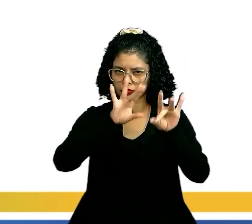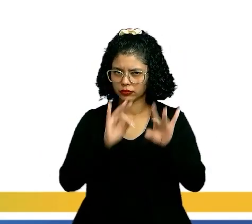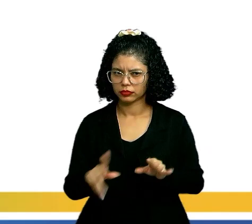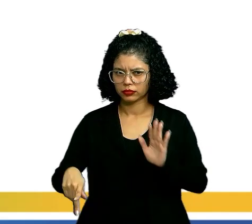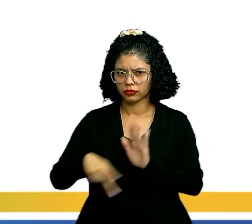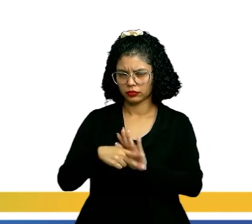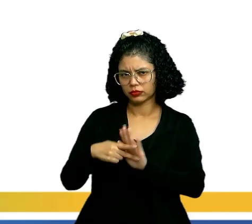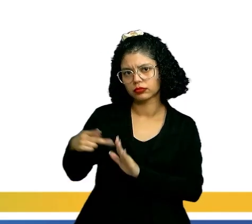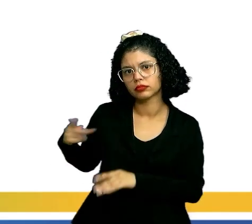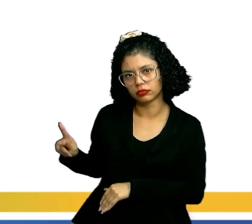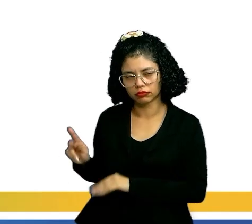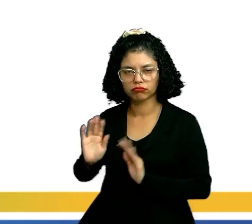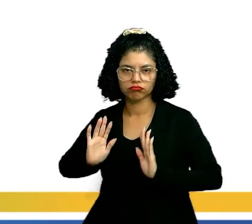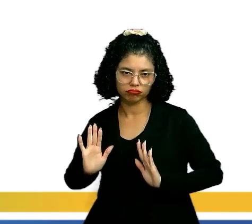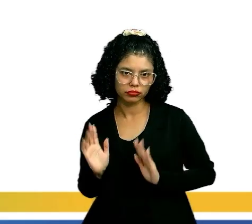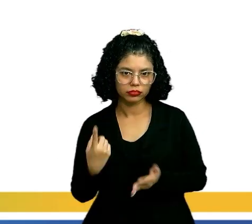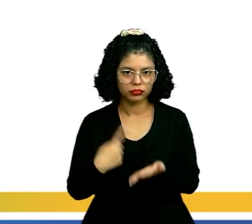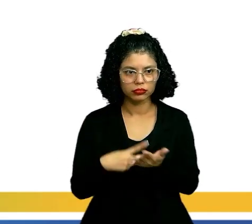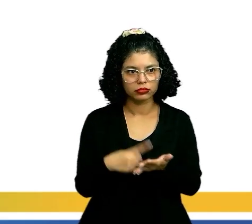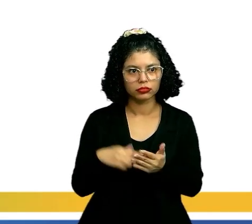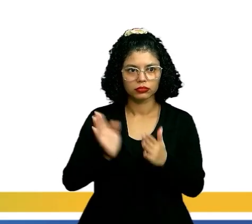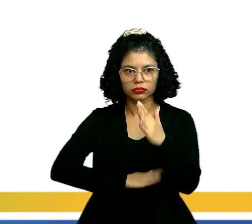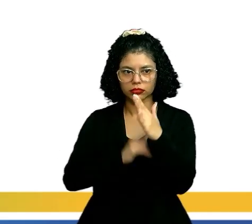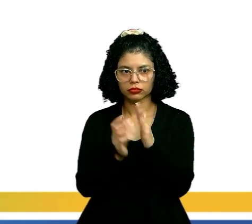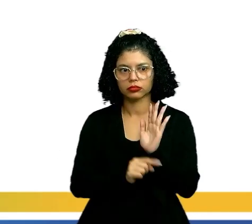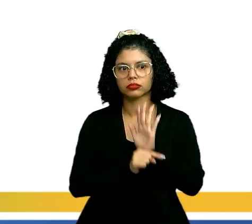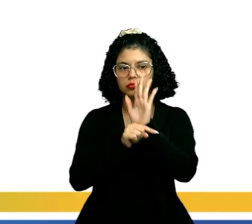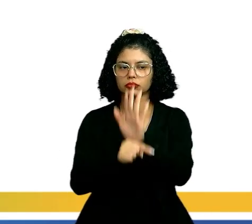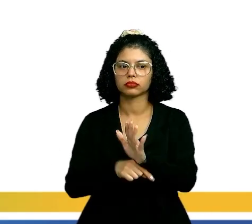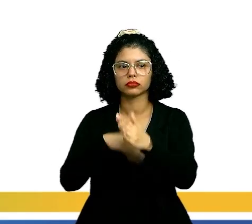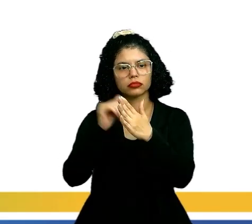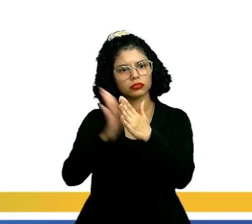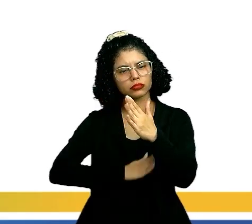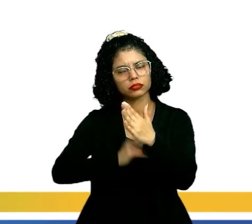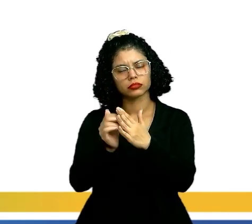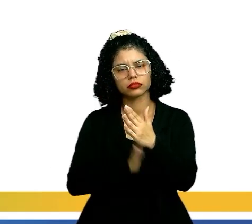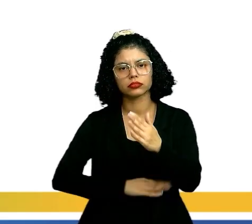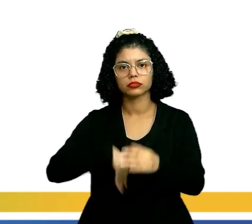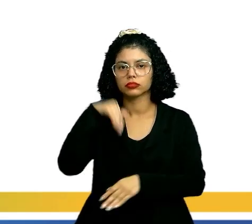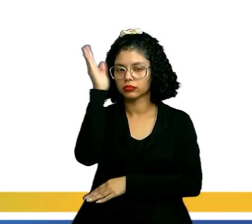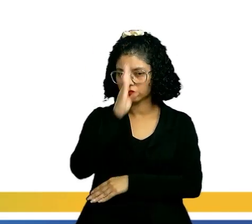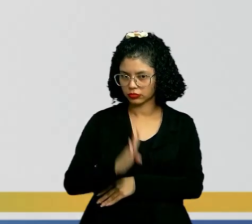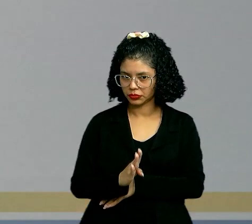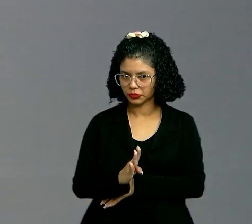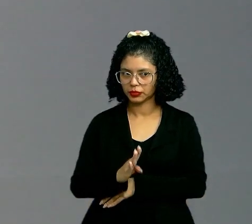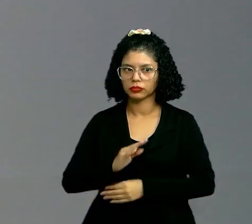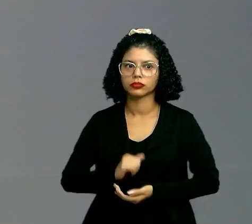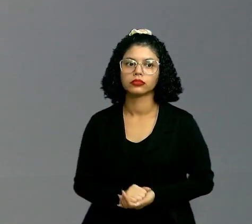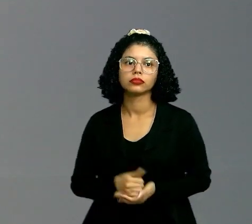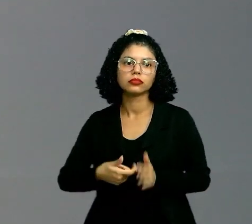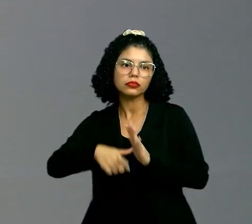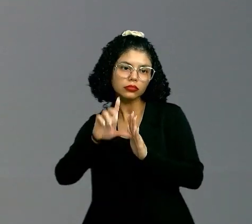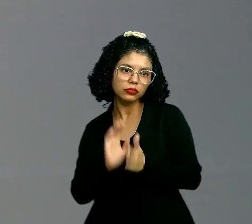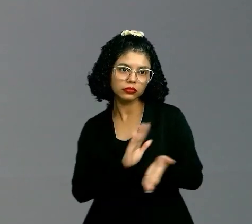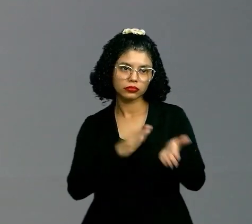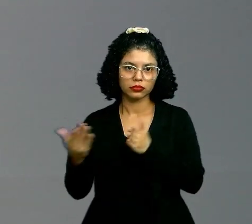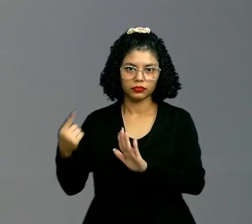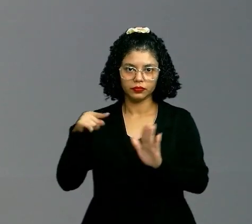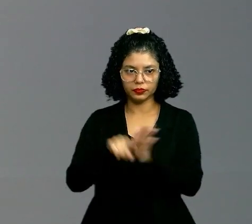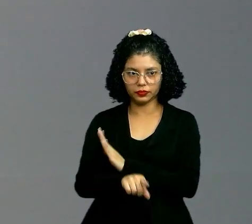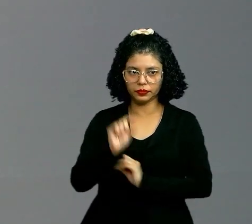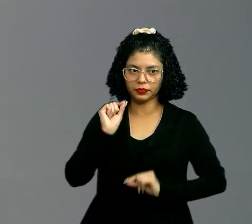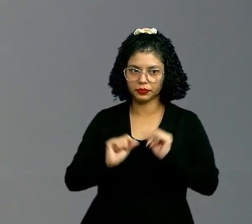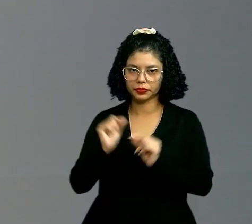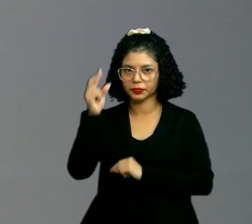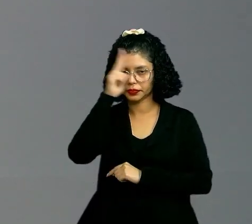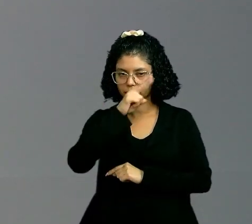um estilo peculiar, considerando-se as obras apresentadas o artista brasileiro. Antes de passar para as questões,